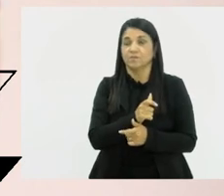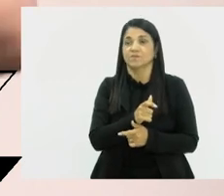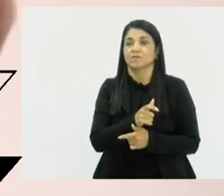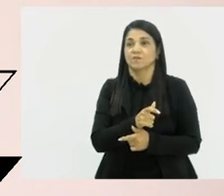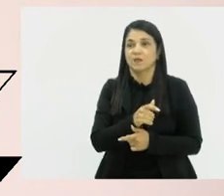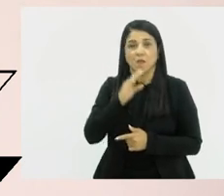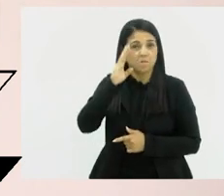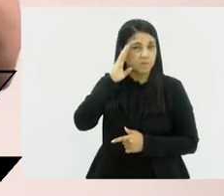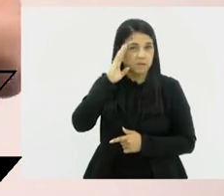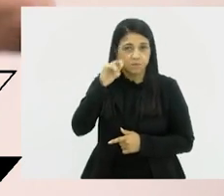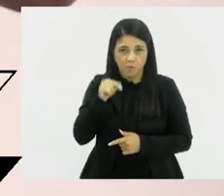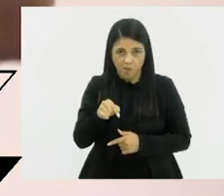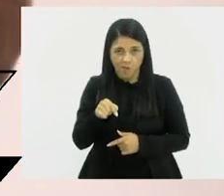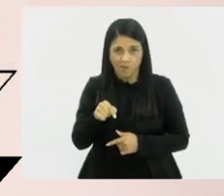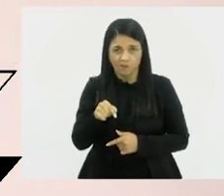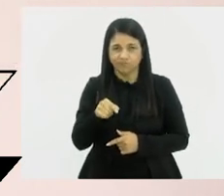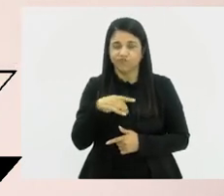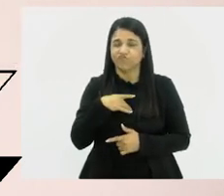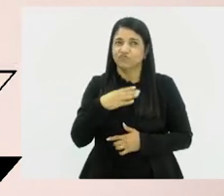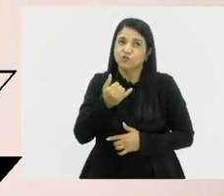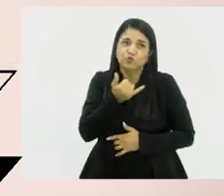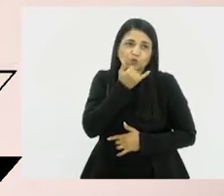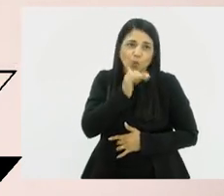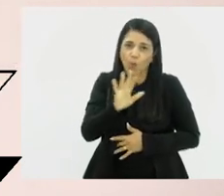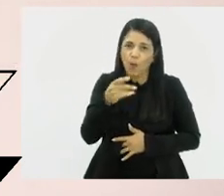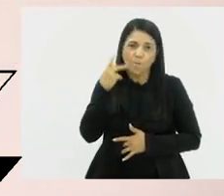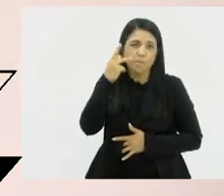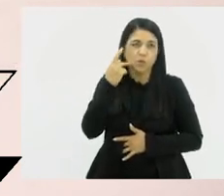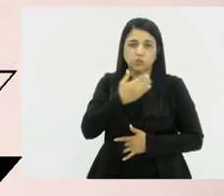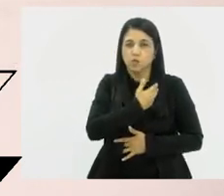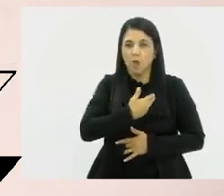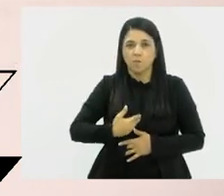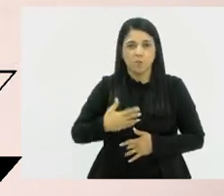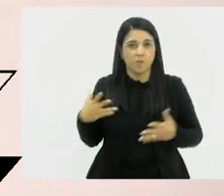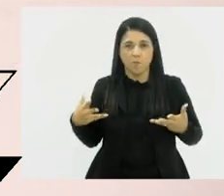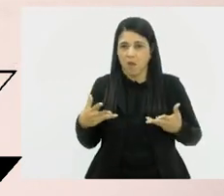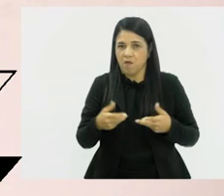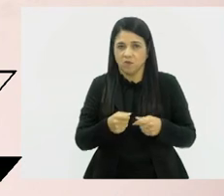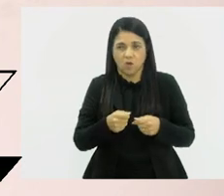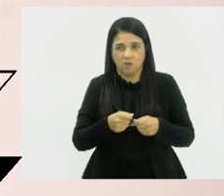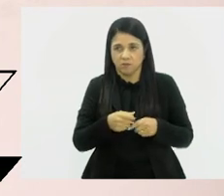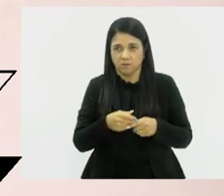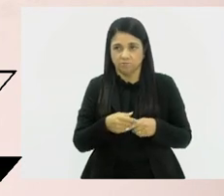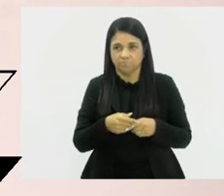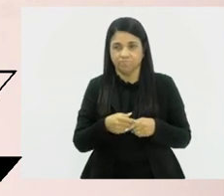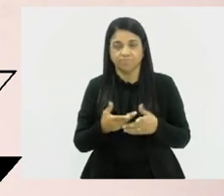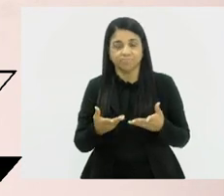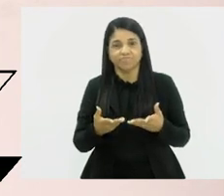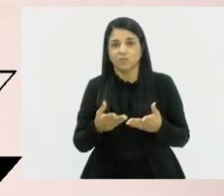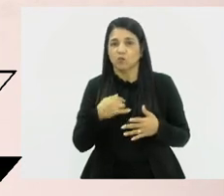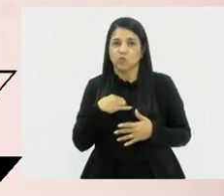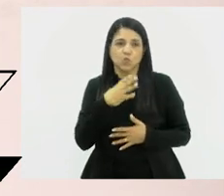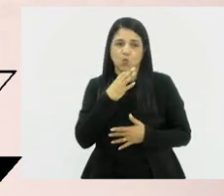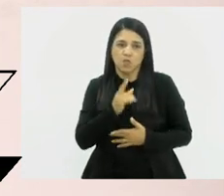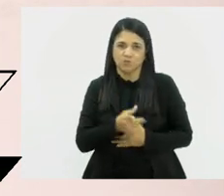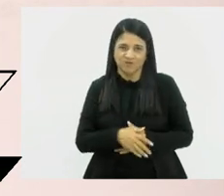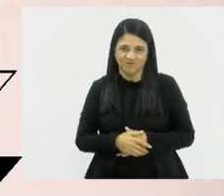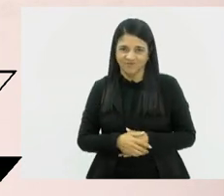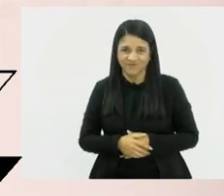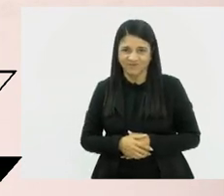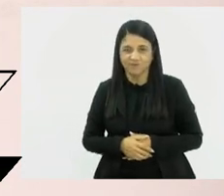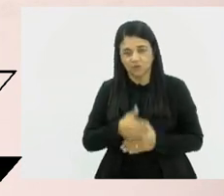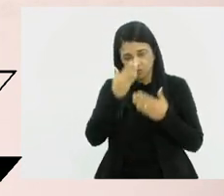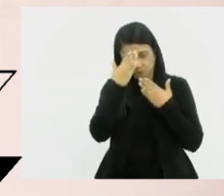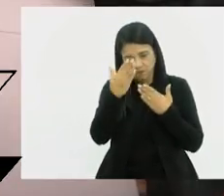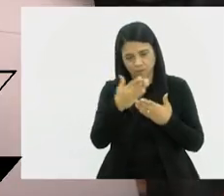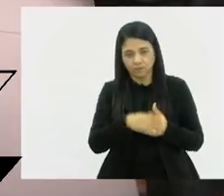Desculpa essa história de política pública maravilhosa em Macaé. Sinceramente, desconheço.